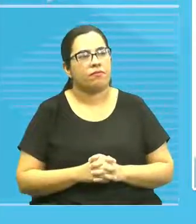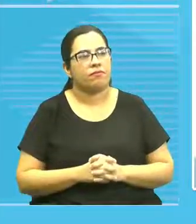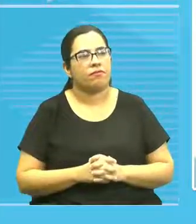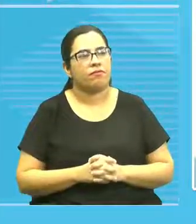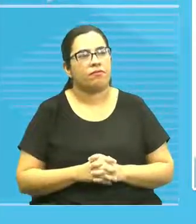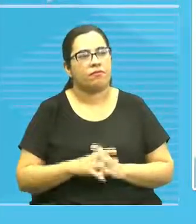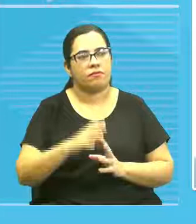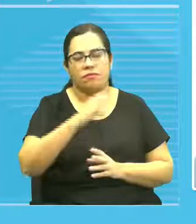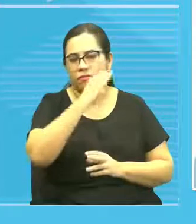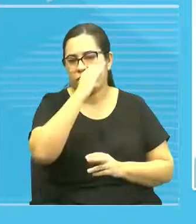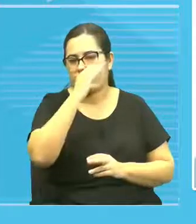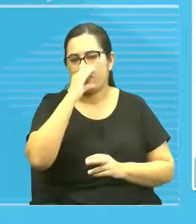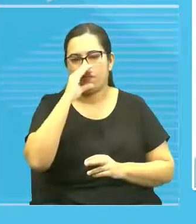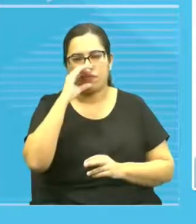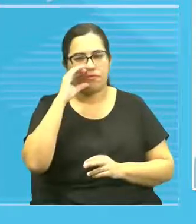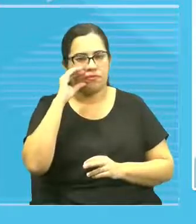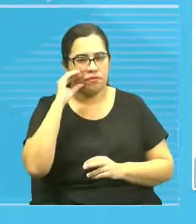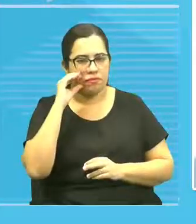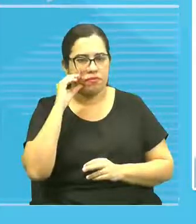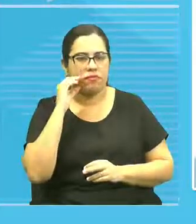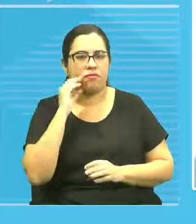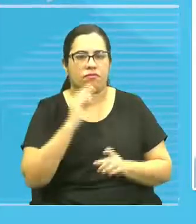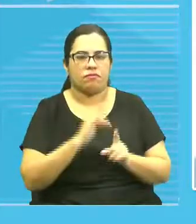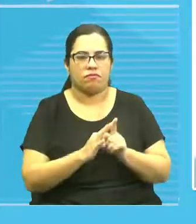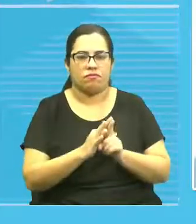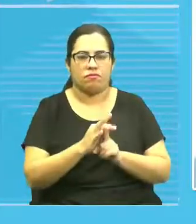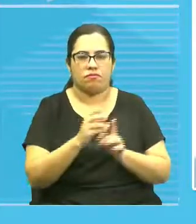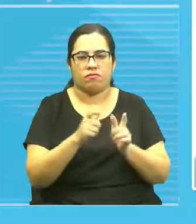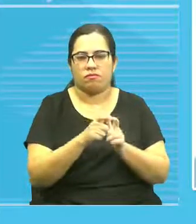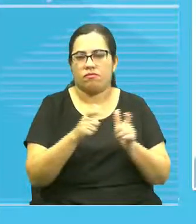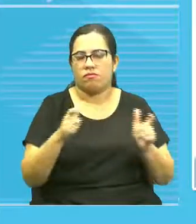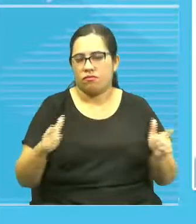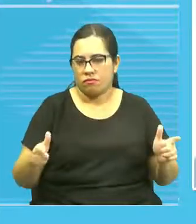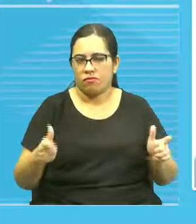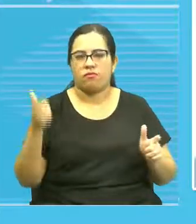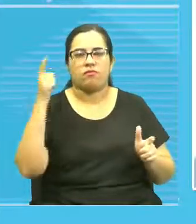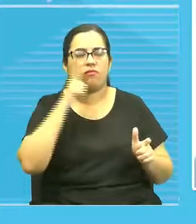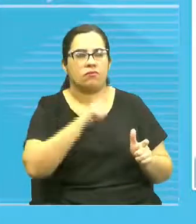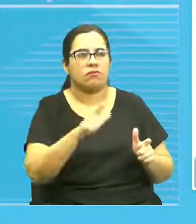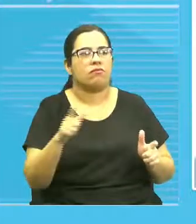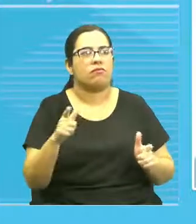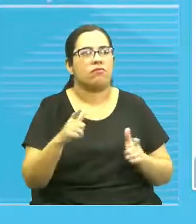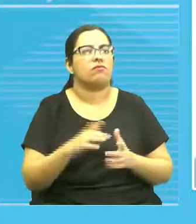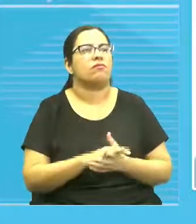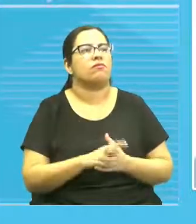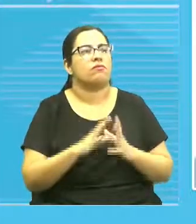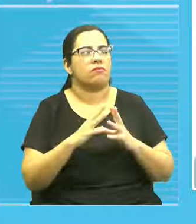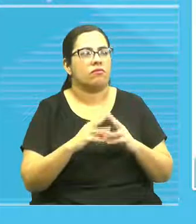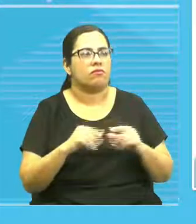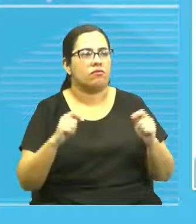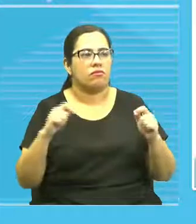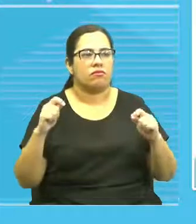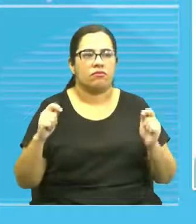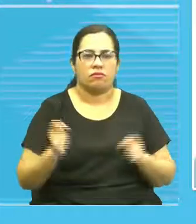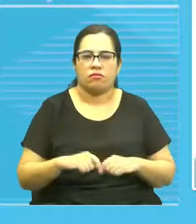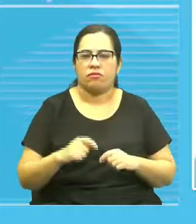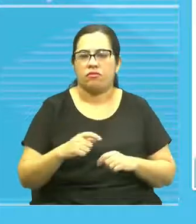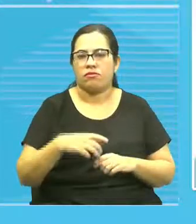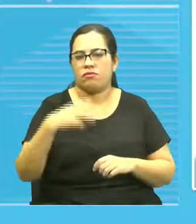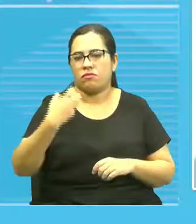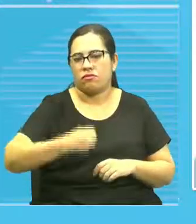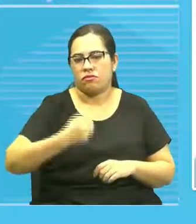você aquece a água, mais você consegue dissolver o leite em